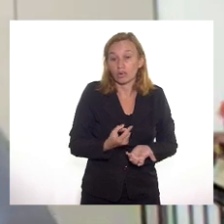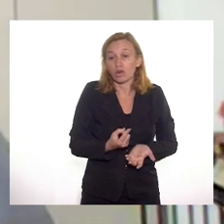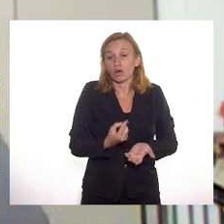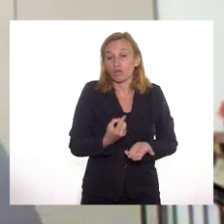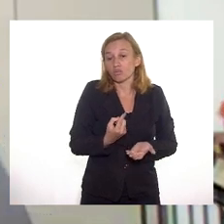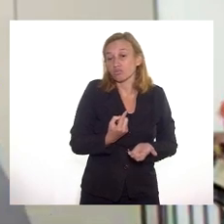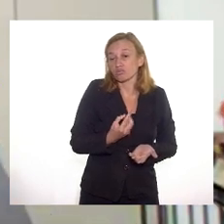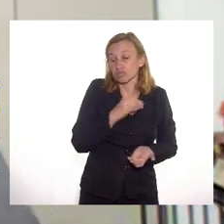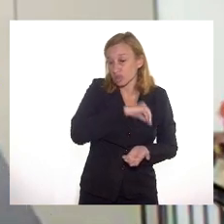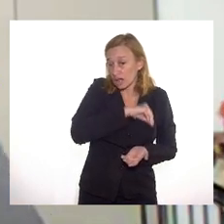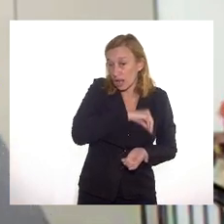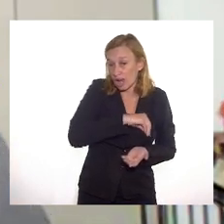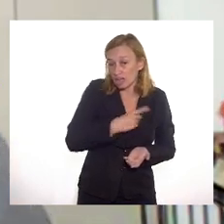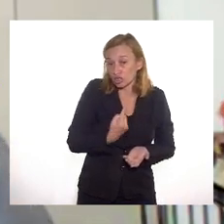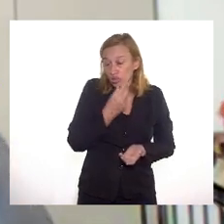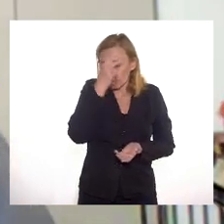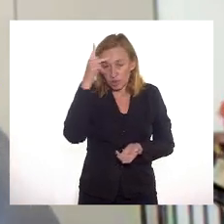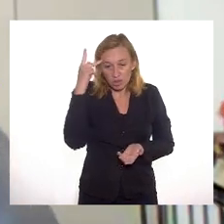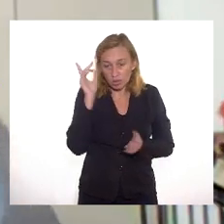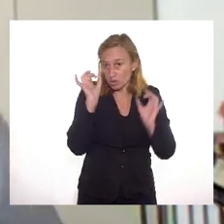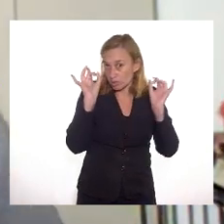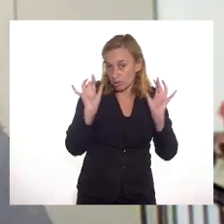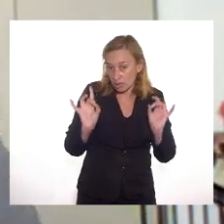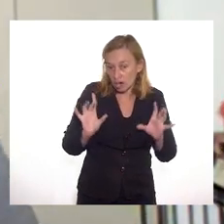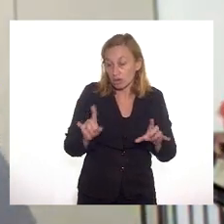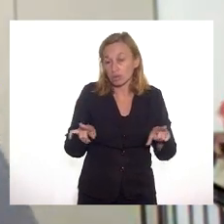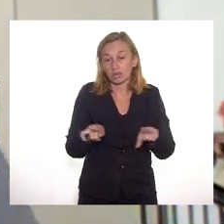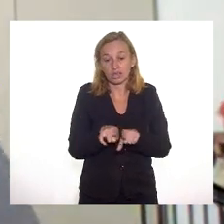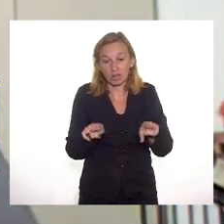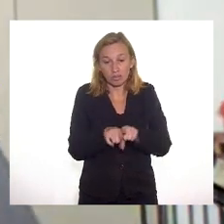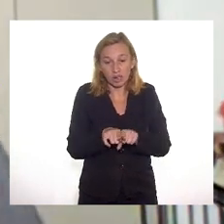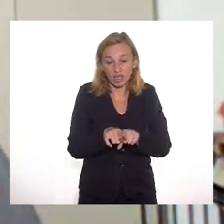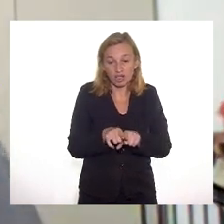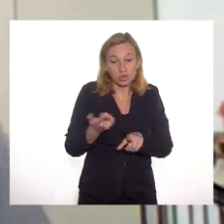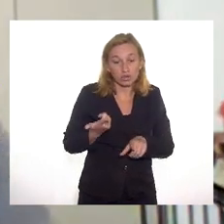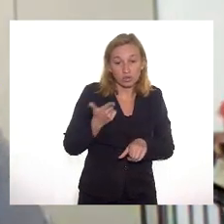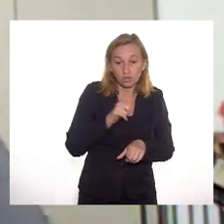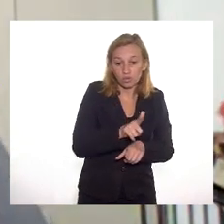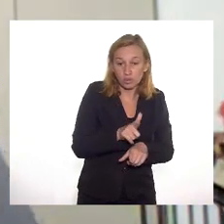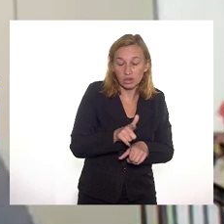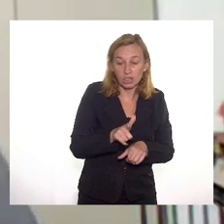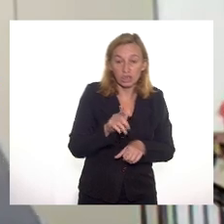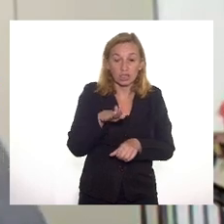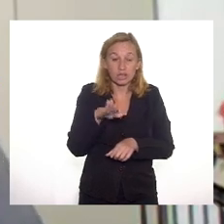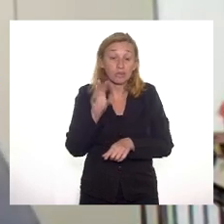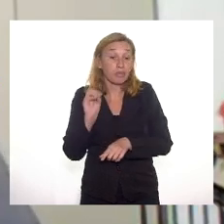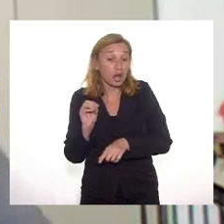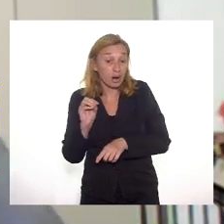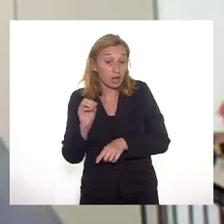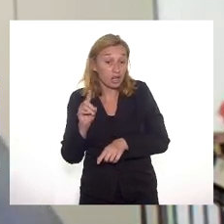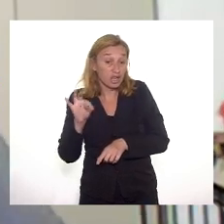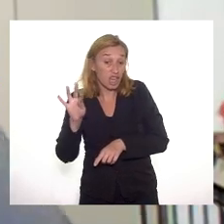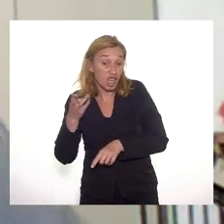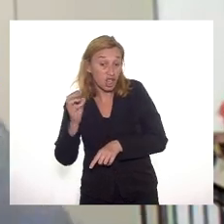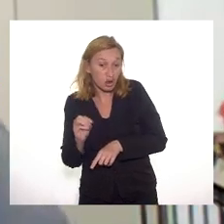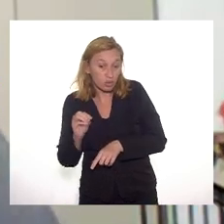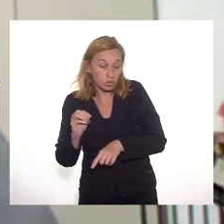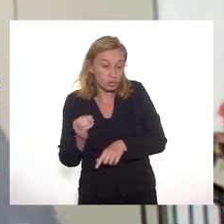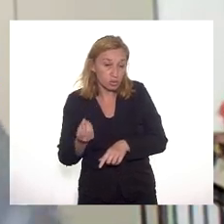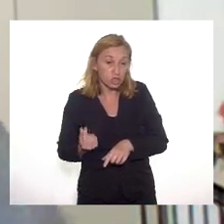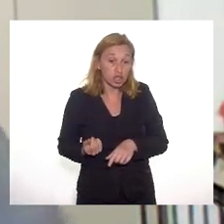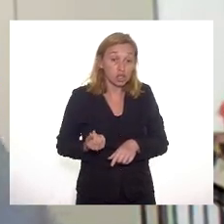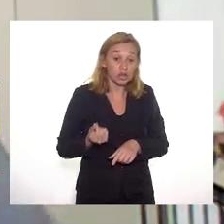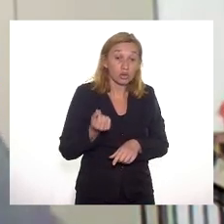salário de alguém privilegiado, e muito menos dos ganhos de que banqueiros e aqueles que lucram